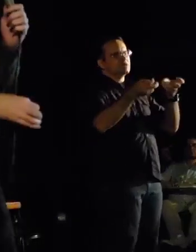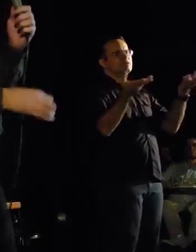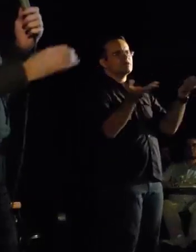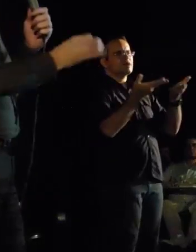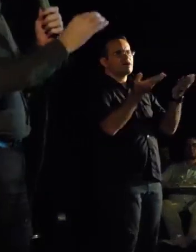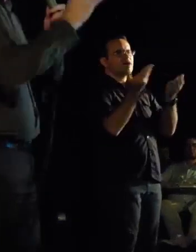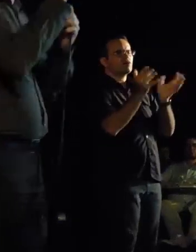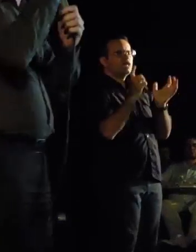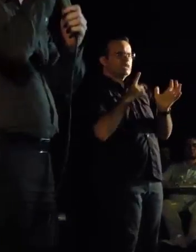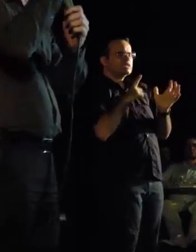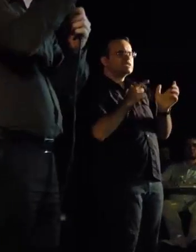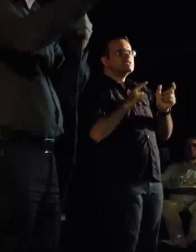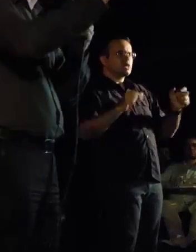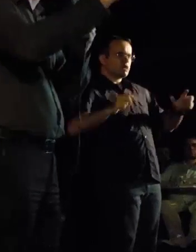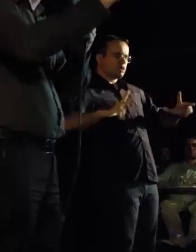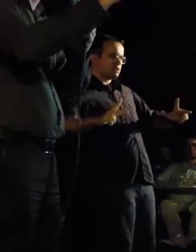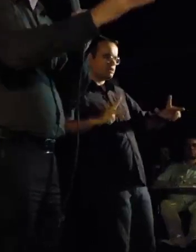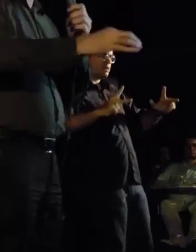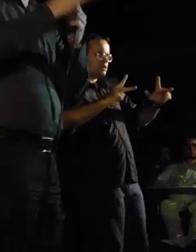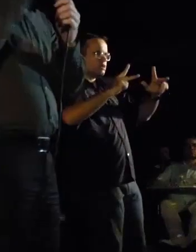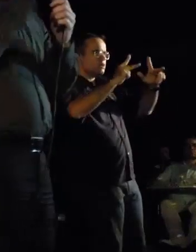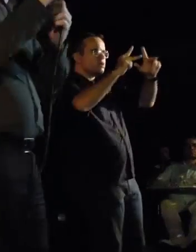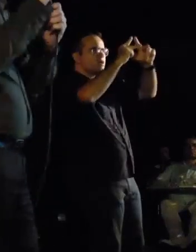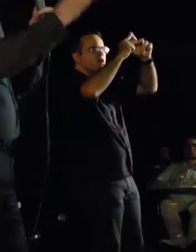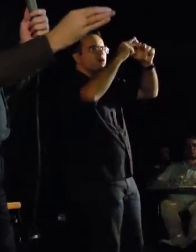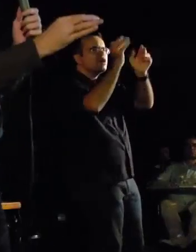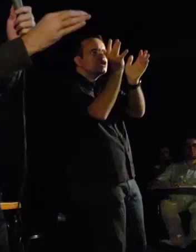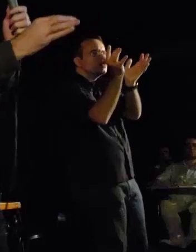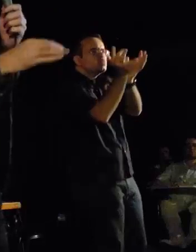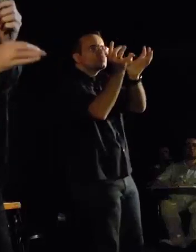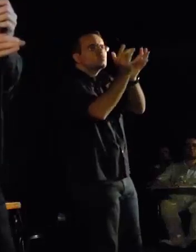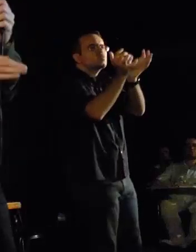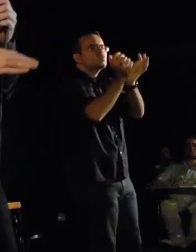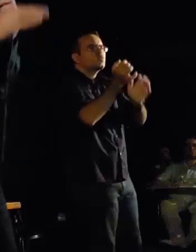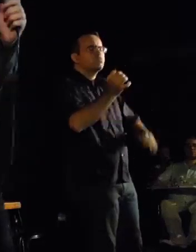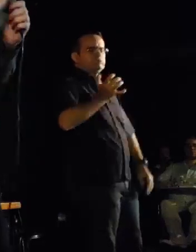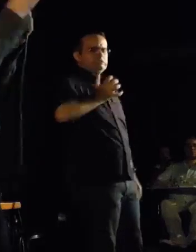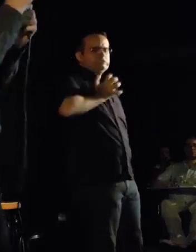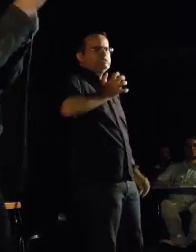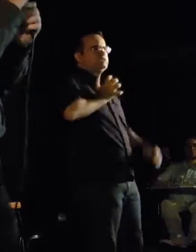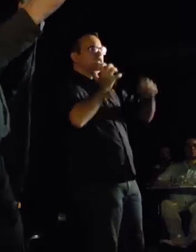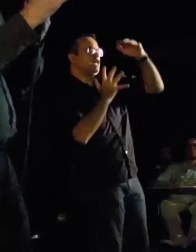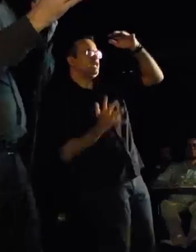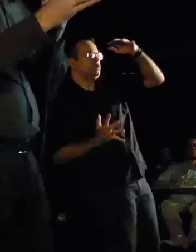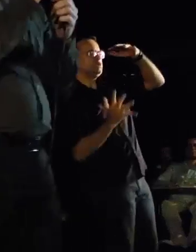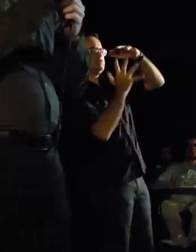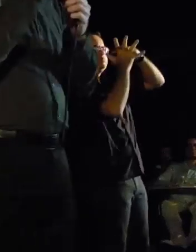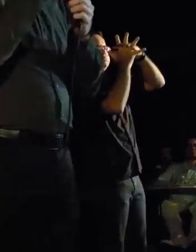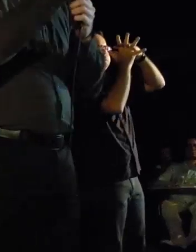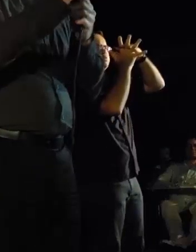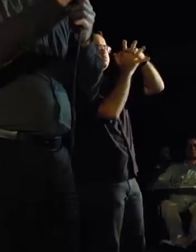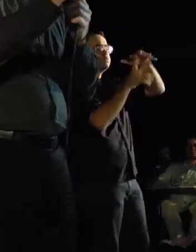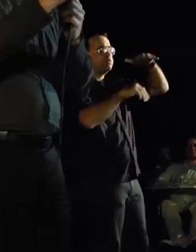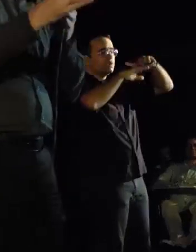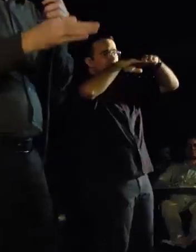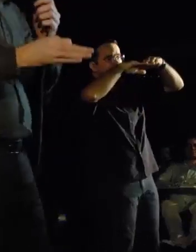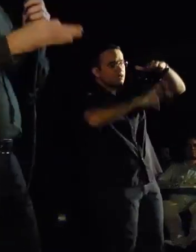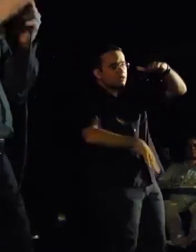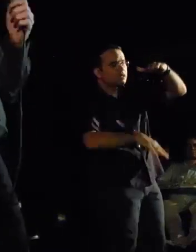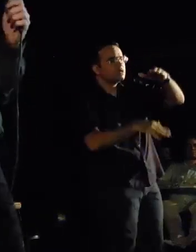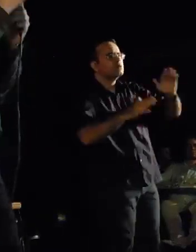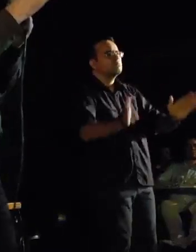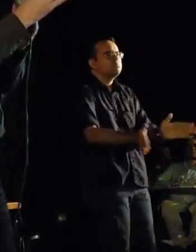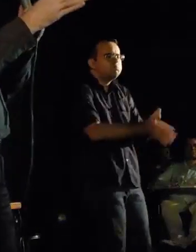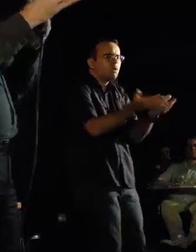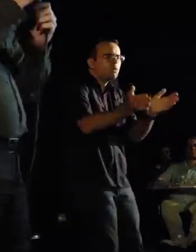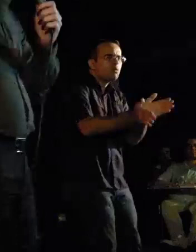intocável, a lógica de acumulação intocável, a lógica de pauperização, de empobrecimento